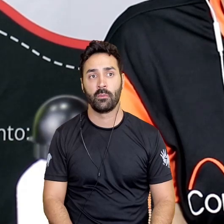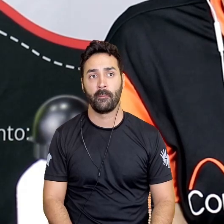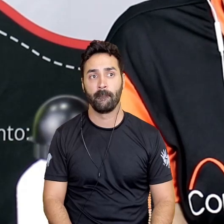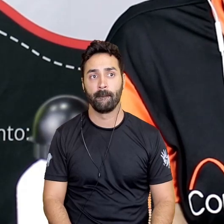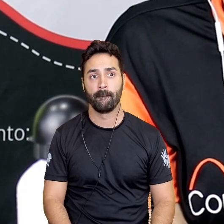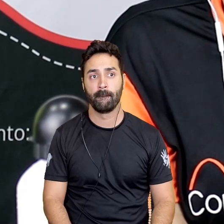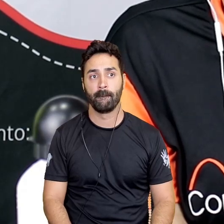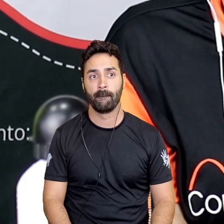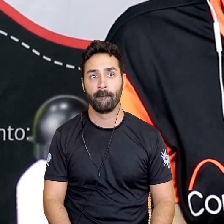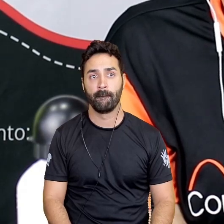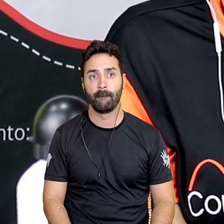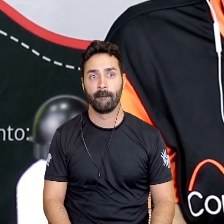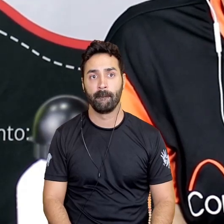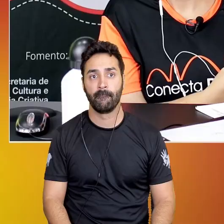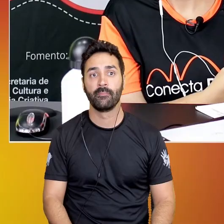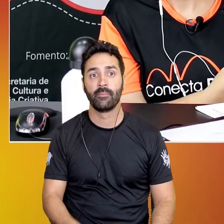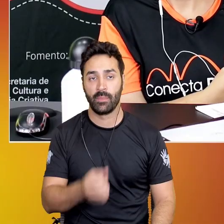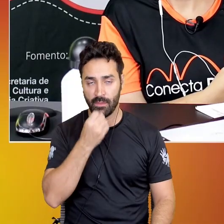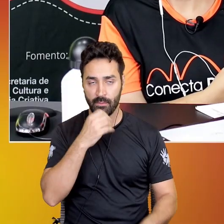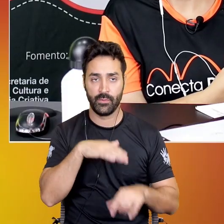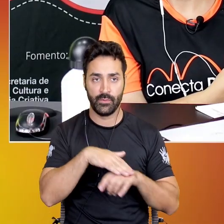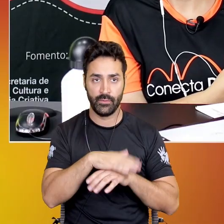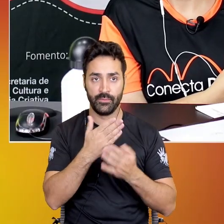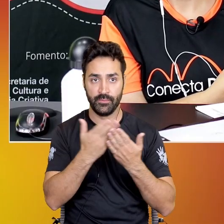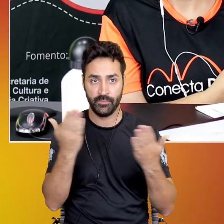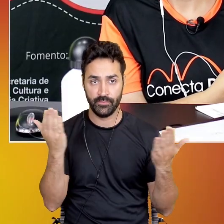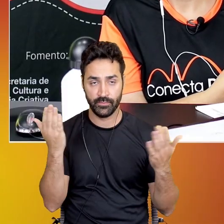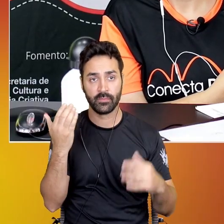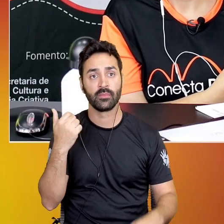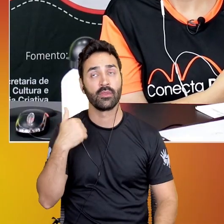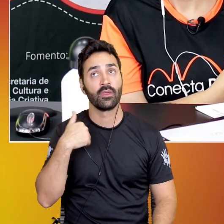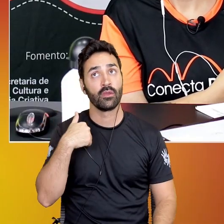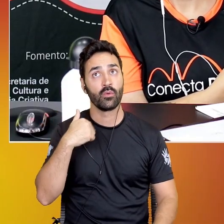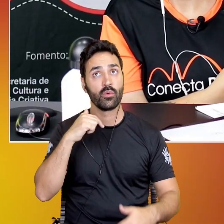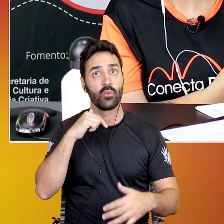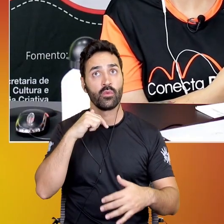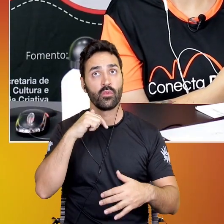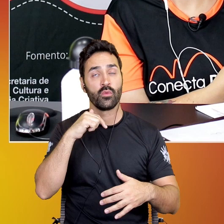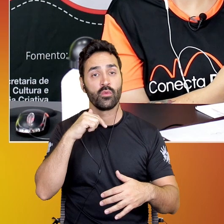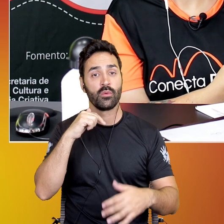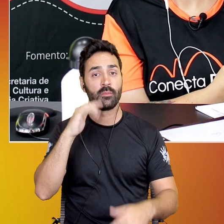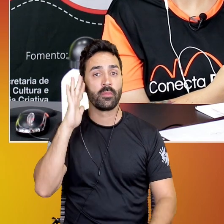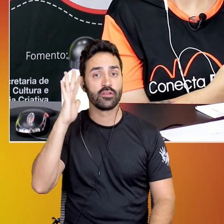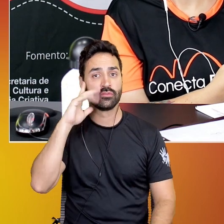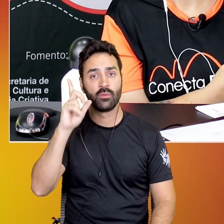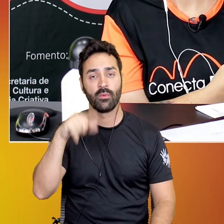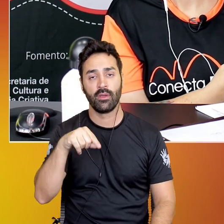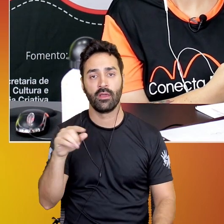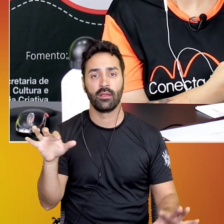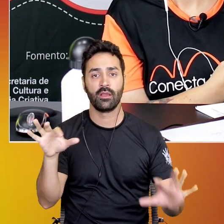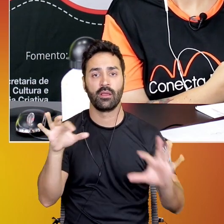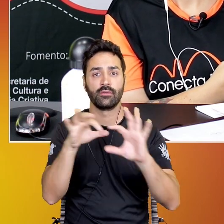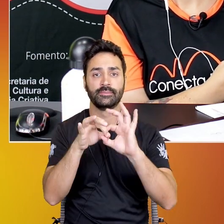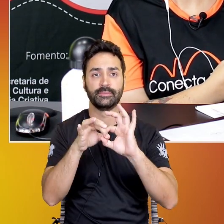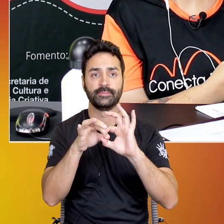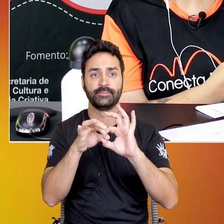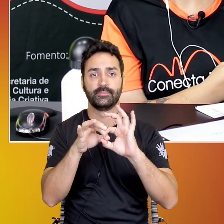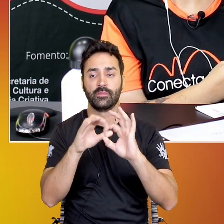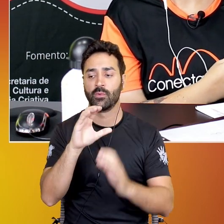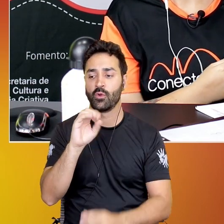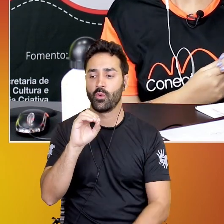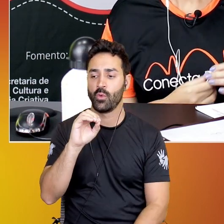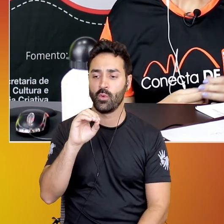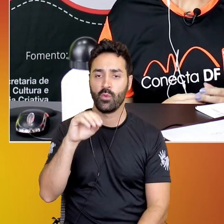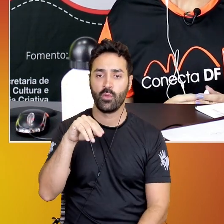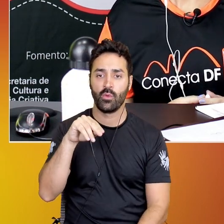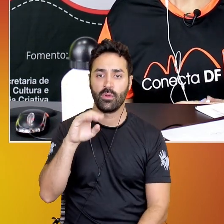Para mim boa noite a todos. Para mim é conexão. Conexão. Sim.